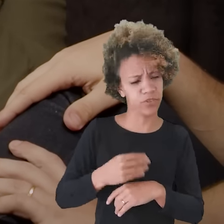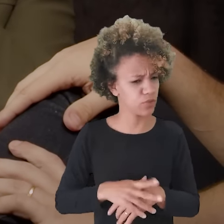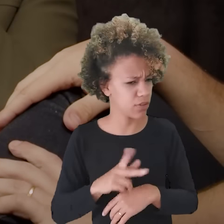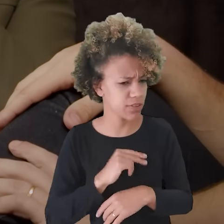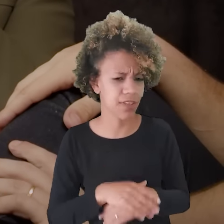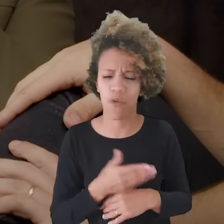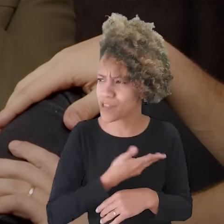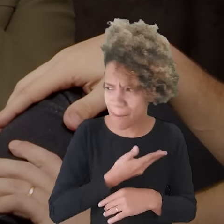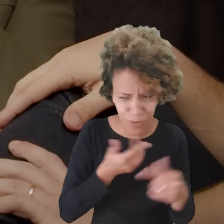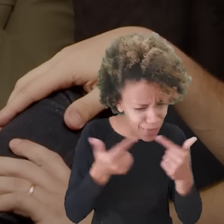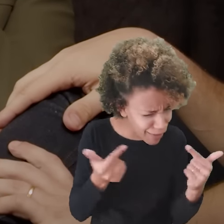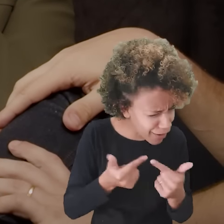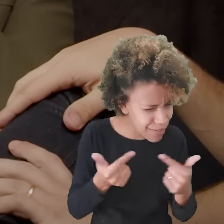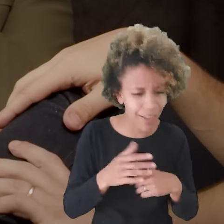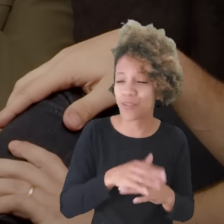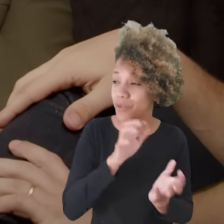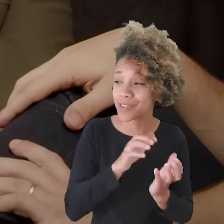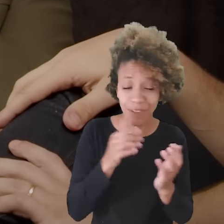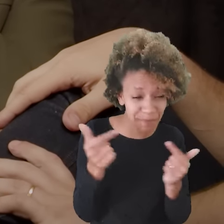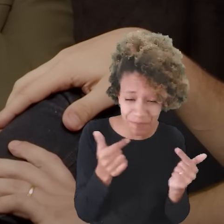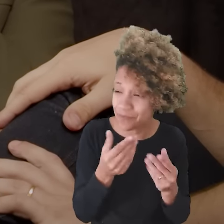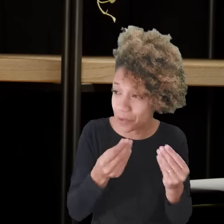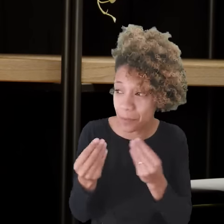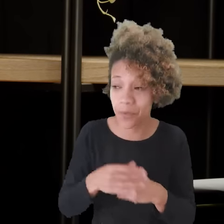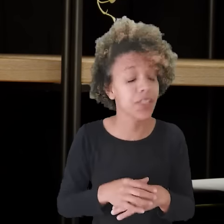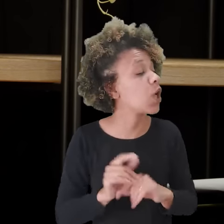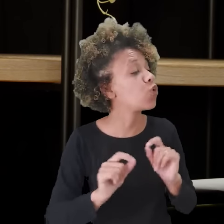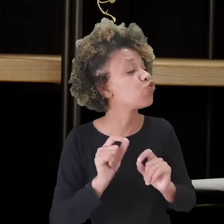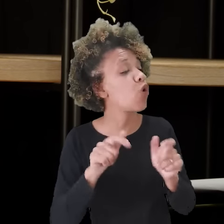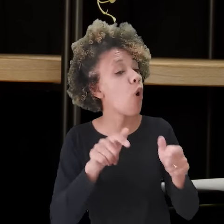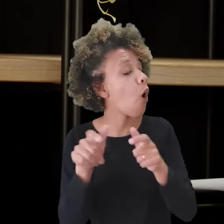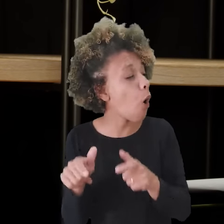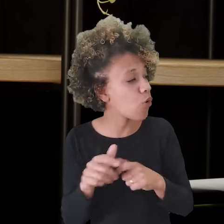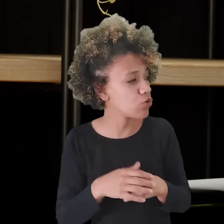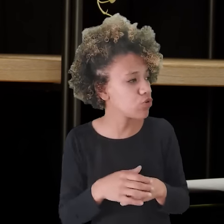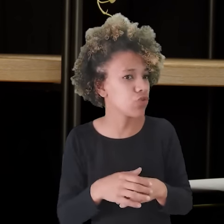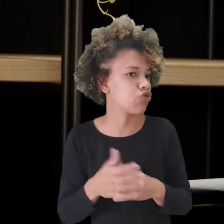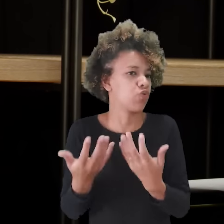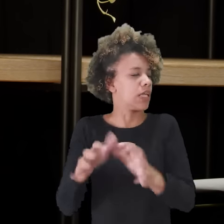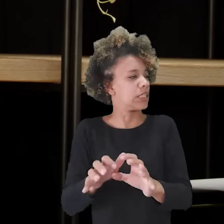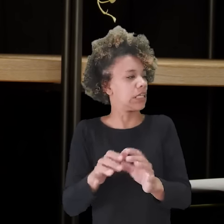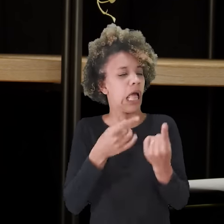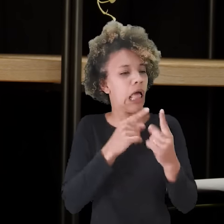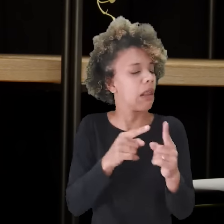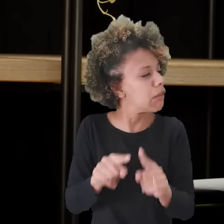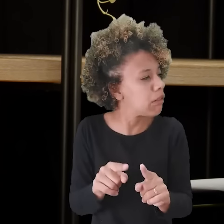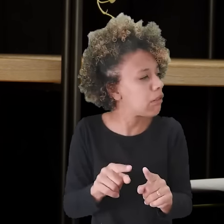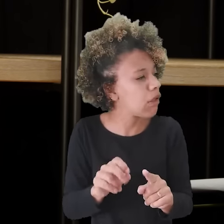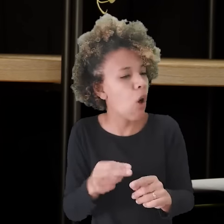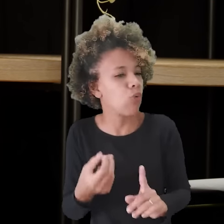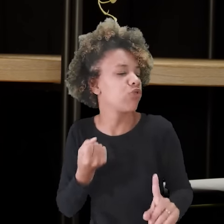os caras são engraçados demais é o resto é muito engraçado muito muito e vem do que isso daí tipo de de tipo não aceitar desaforo